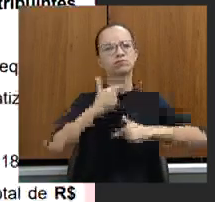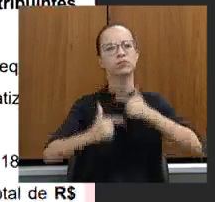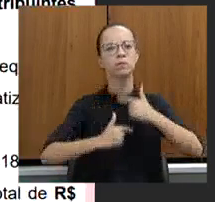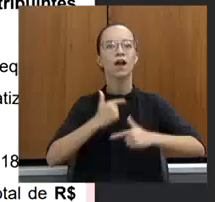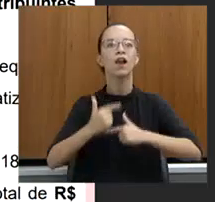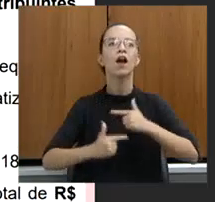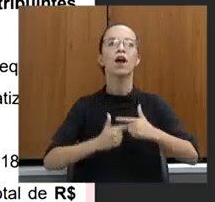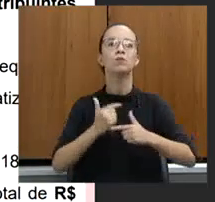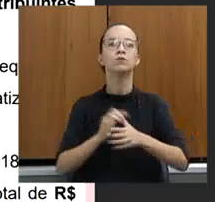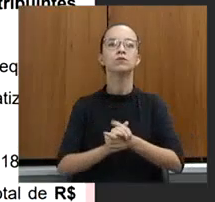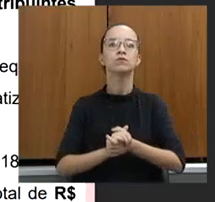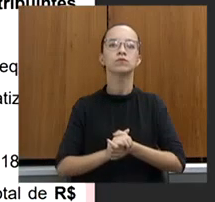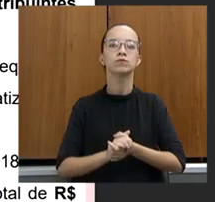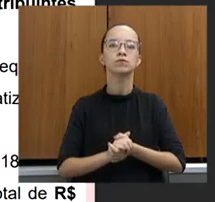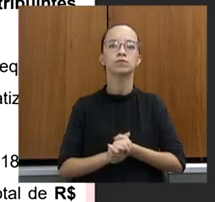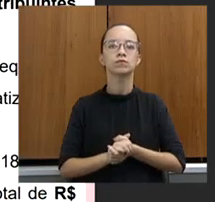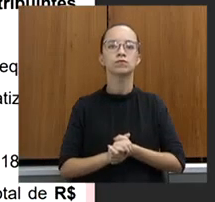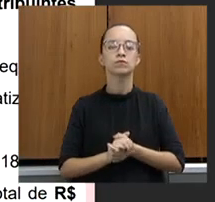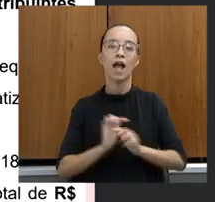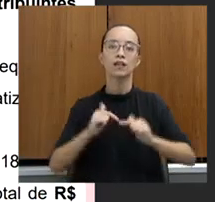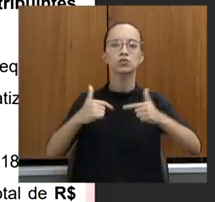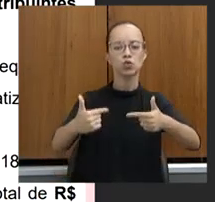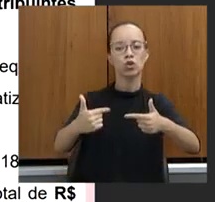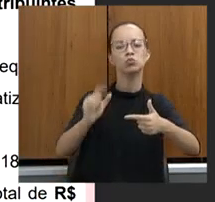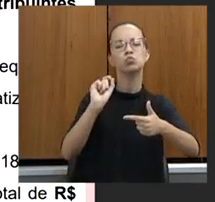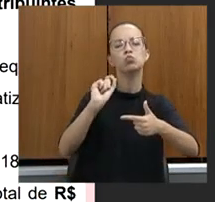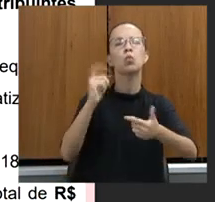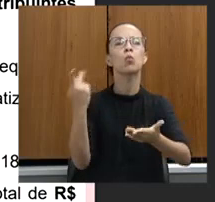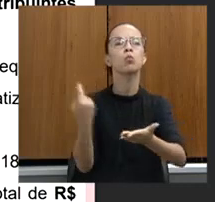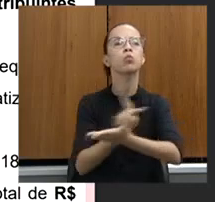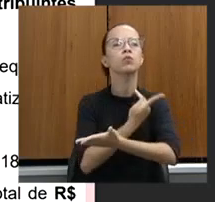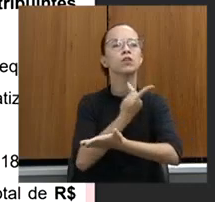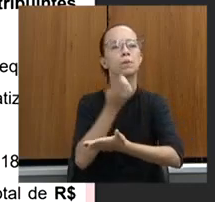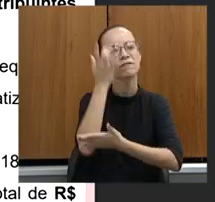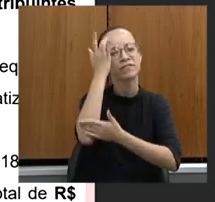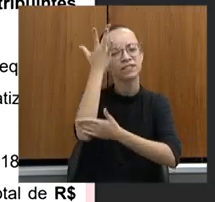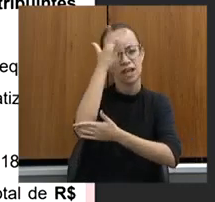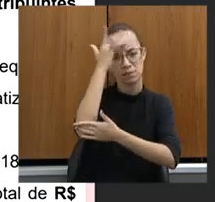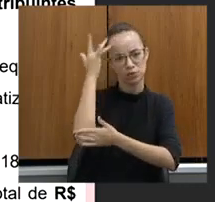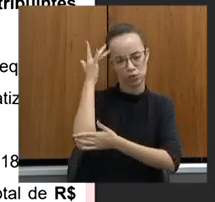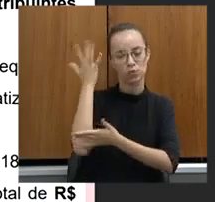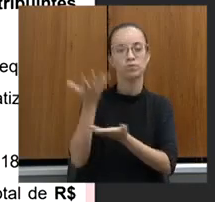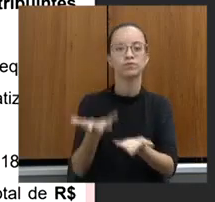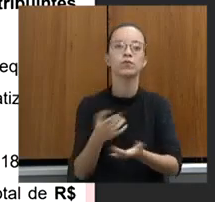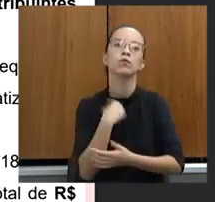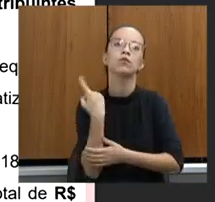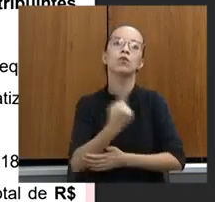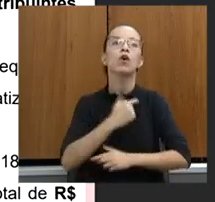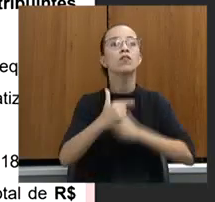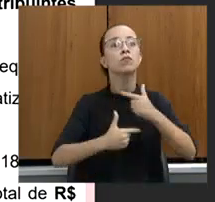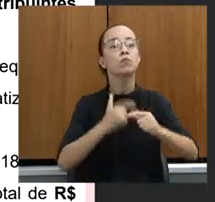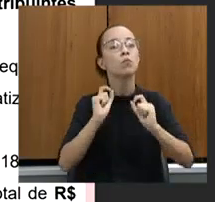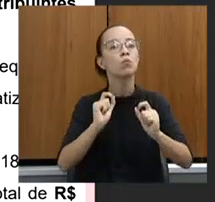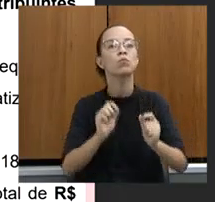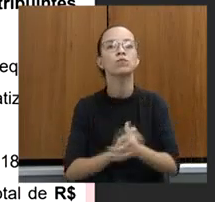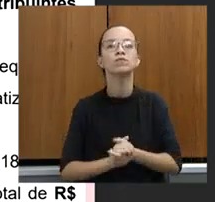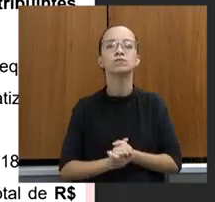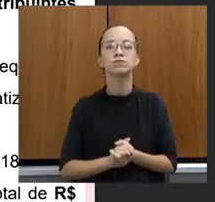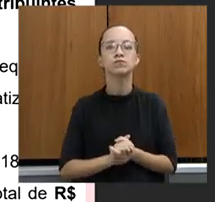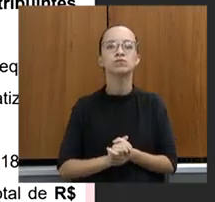adoções ações adotadas para facilitar a vida contribuinte né então já a gente já tem feito